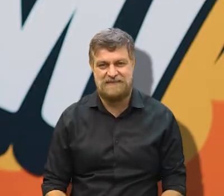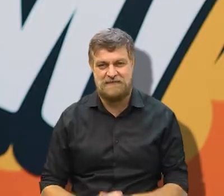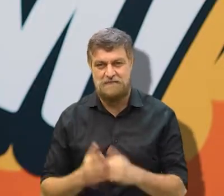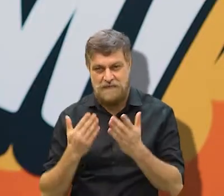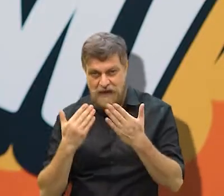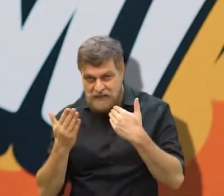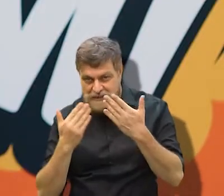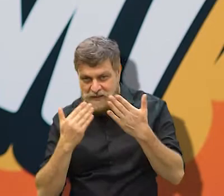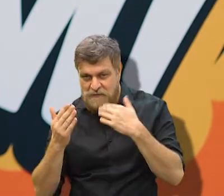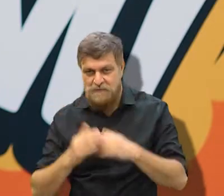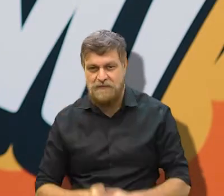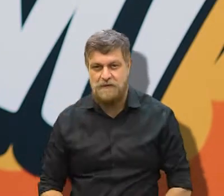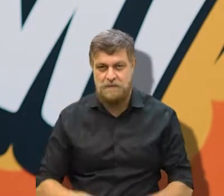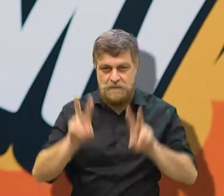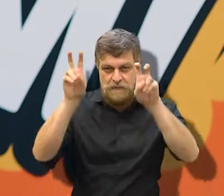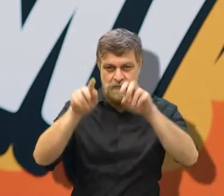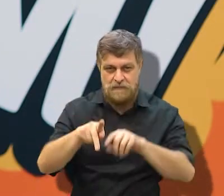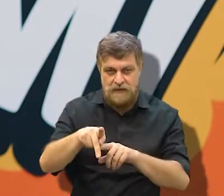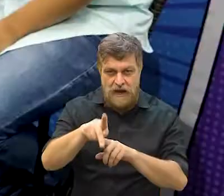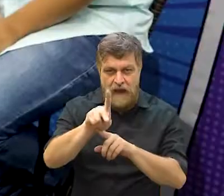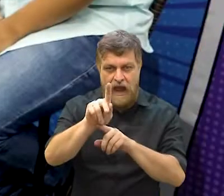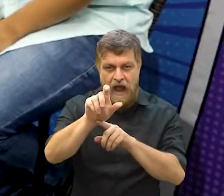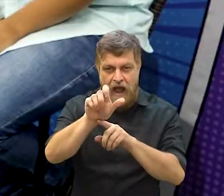vamos bater um papo então sobre Kalil.